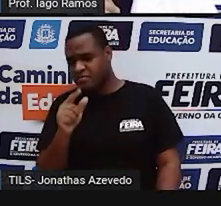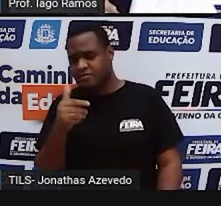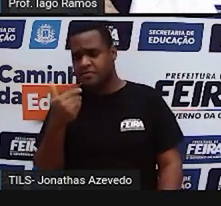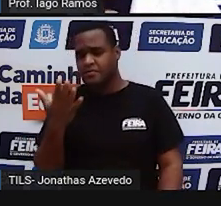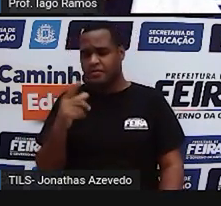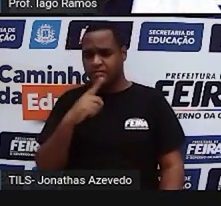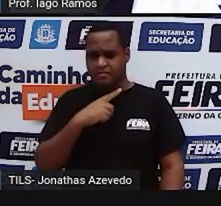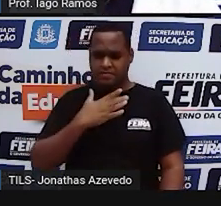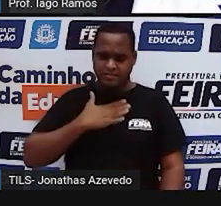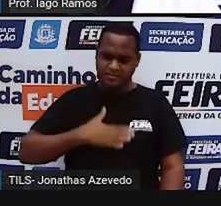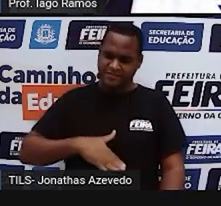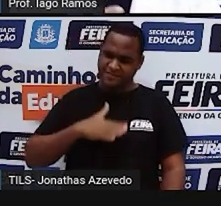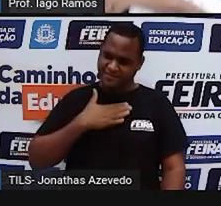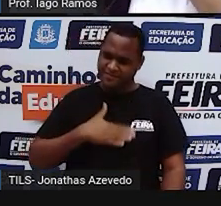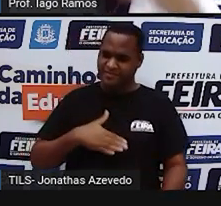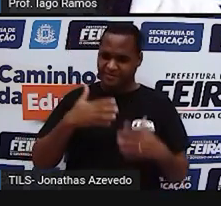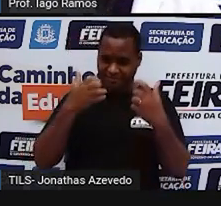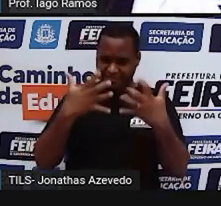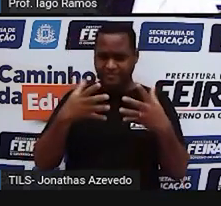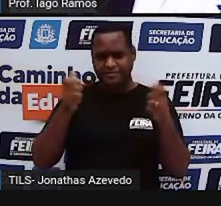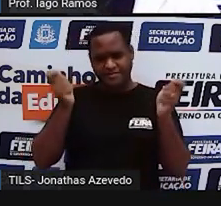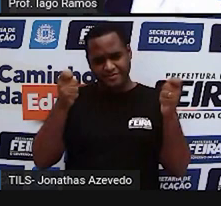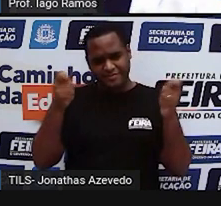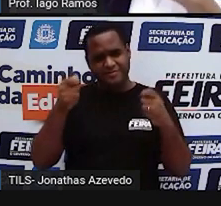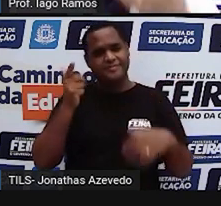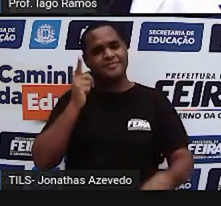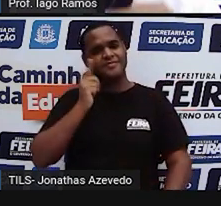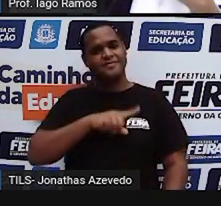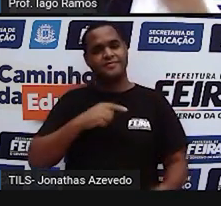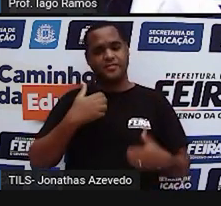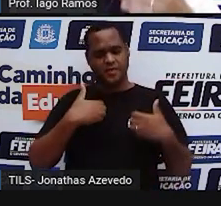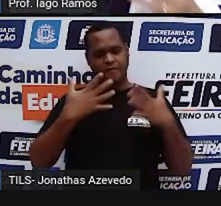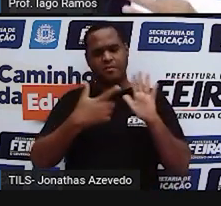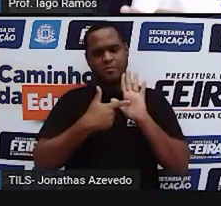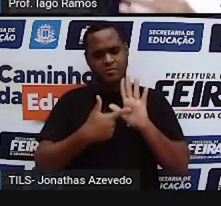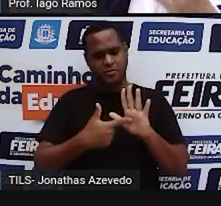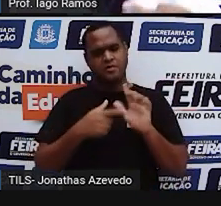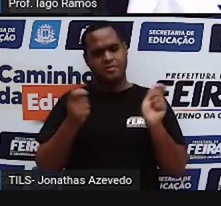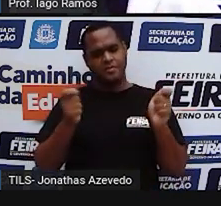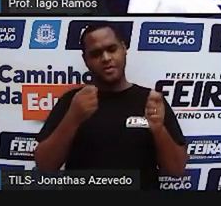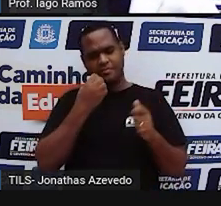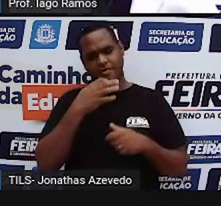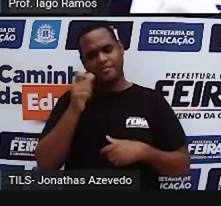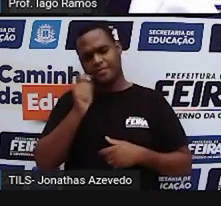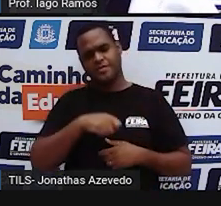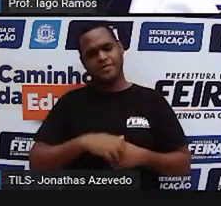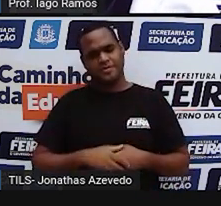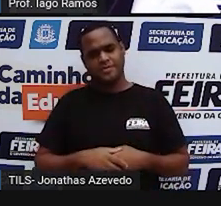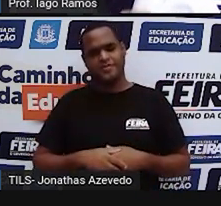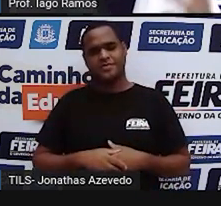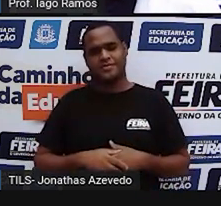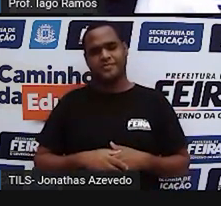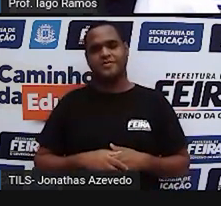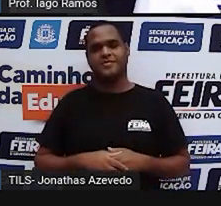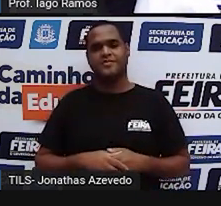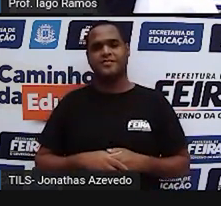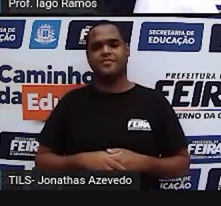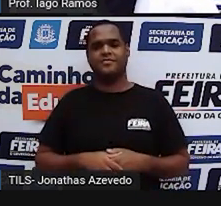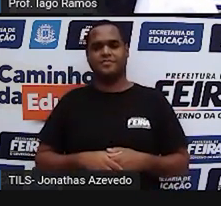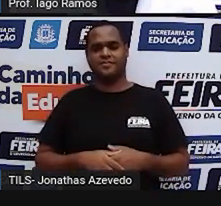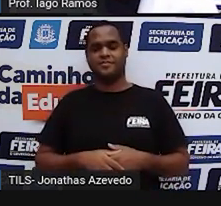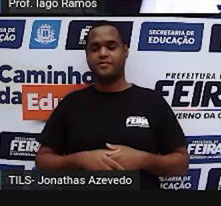deixa eu te dizer uma coisa é possível e eu vou mostrar para você que é possível tu